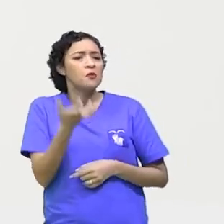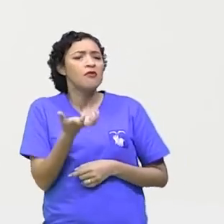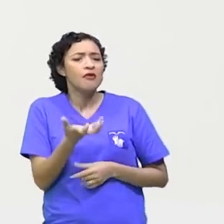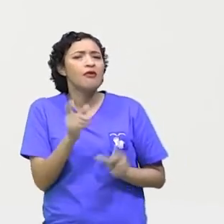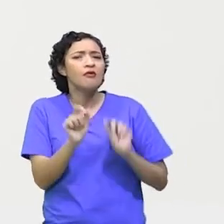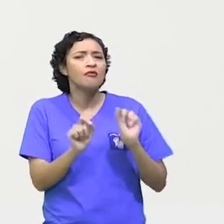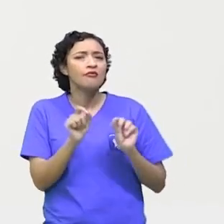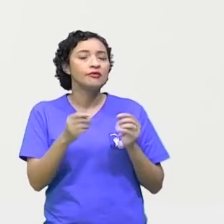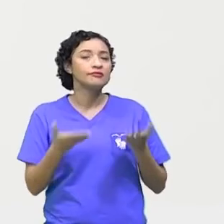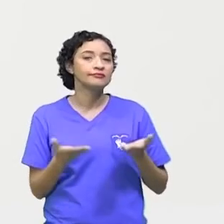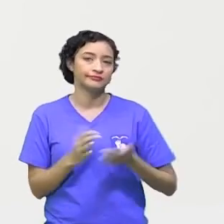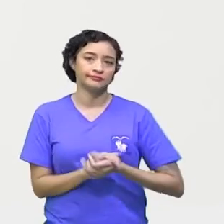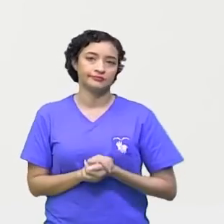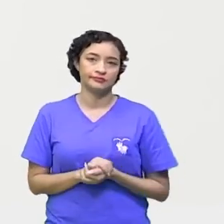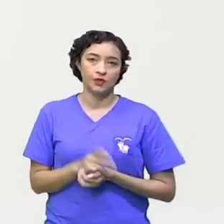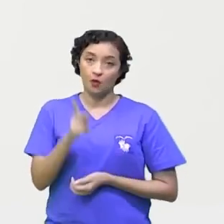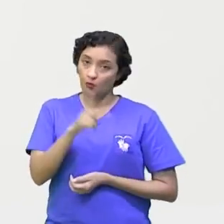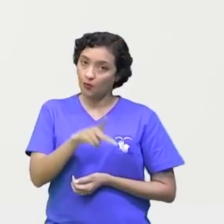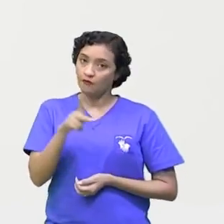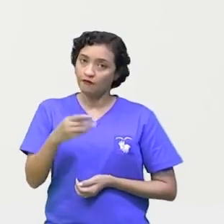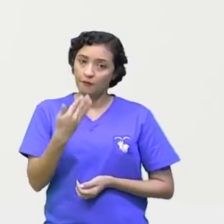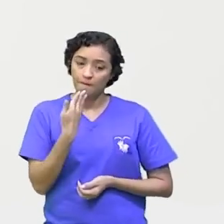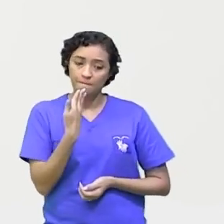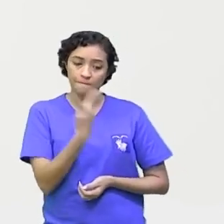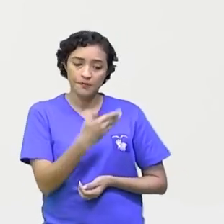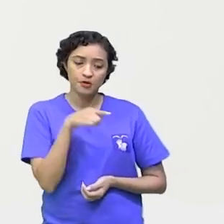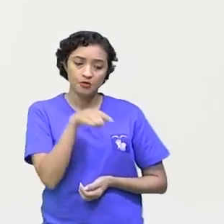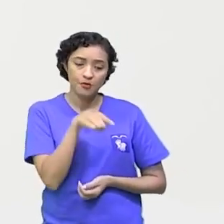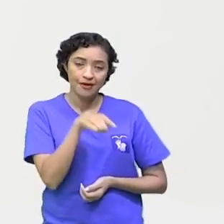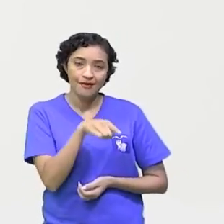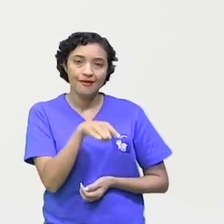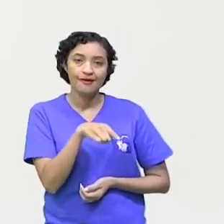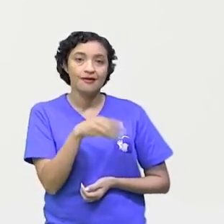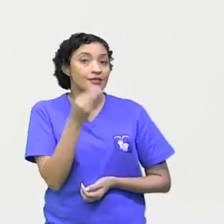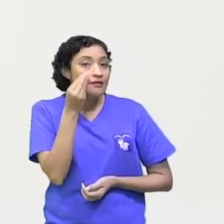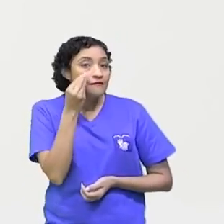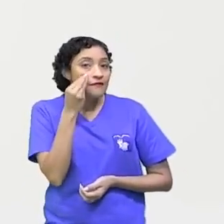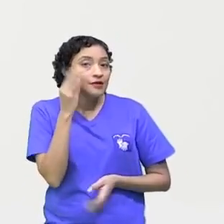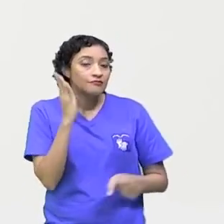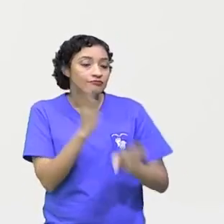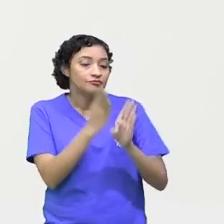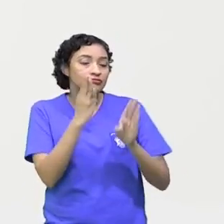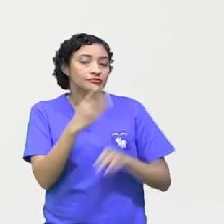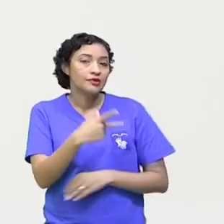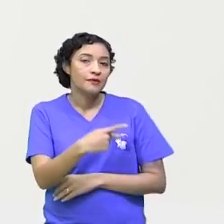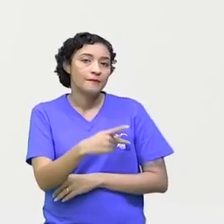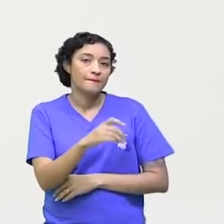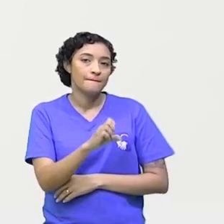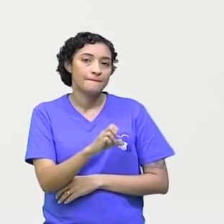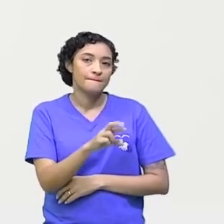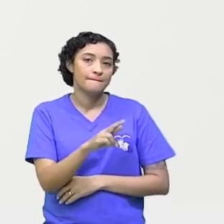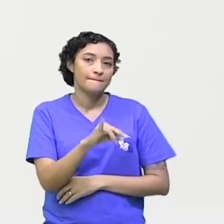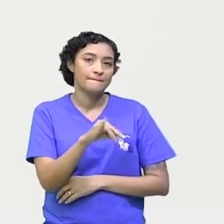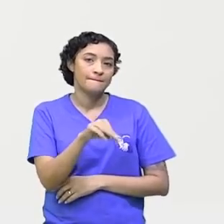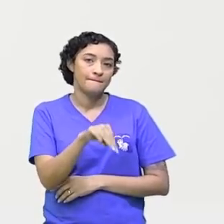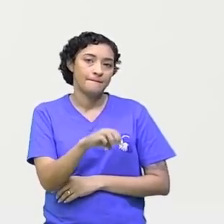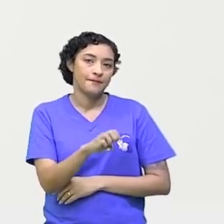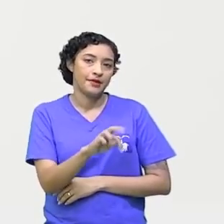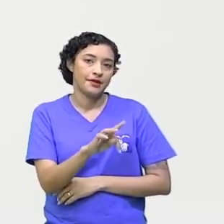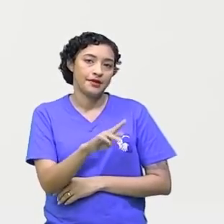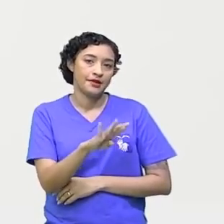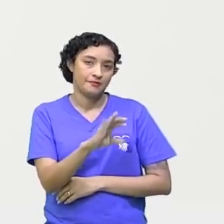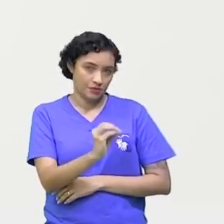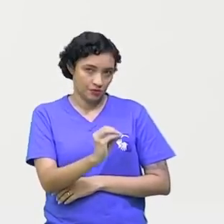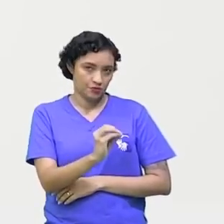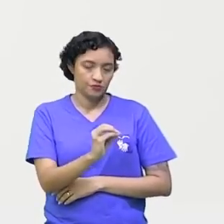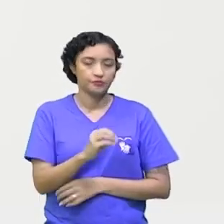Bom, vamos dizer que o professor tenha pedido o perímetro dessa figura. Que figura, professor? Desse retângulo aqui, ó.